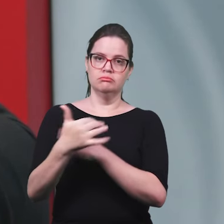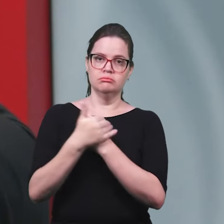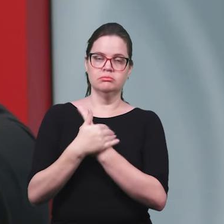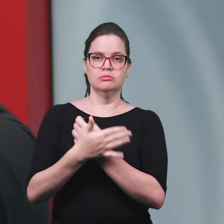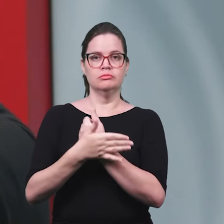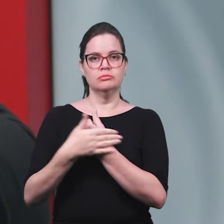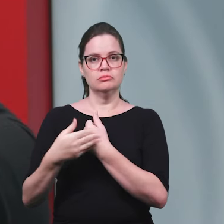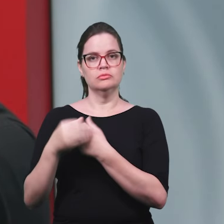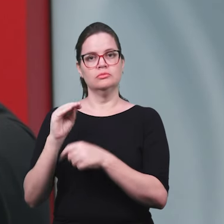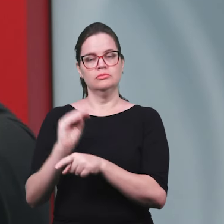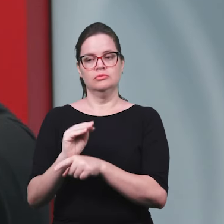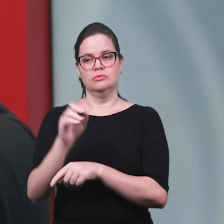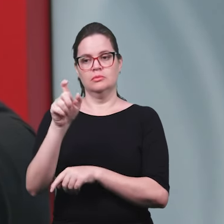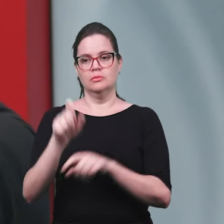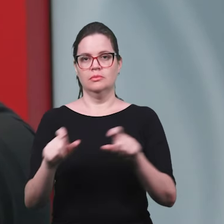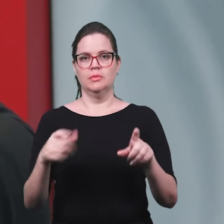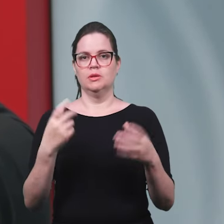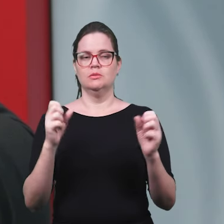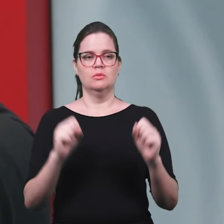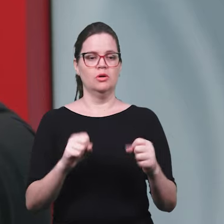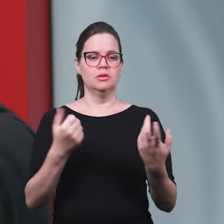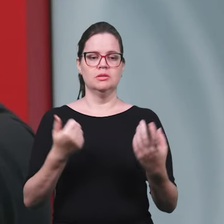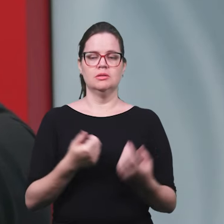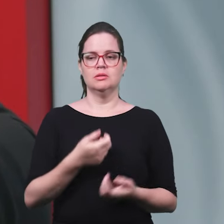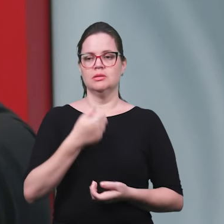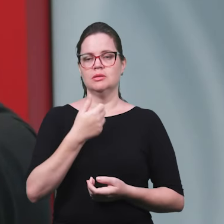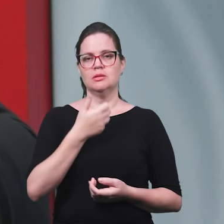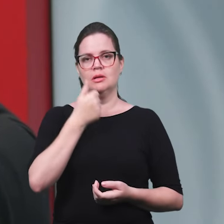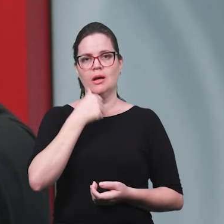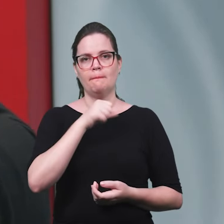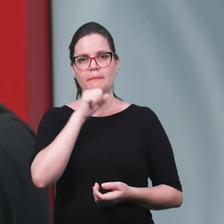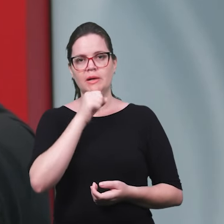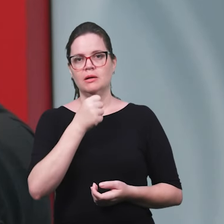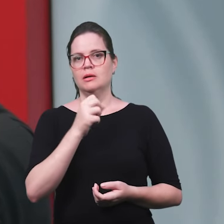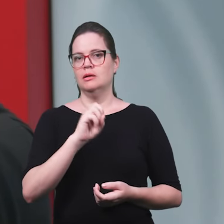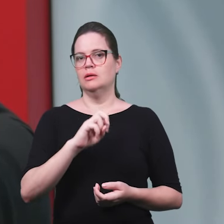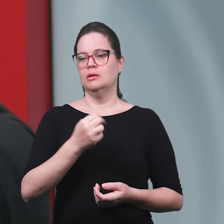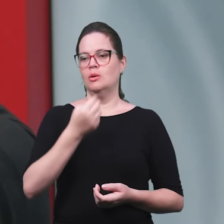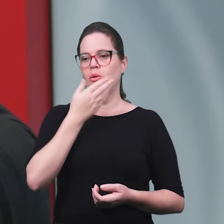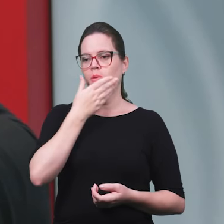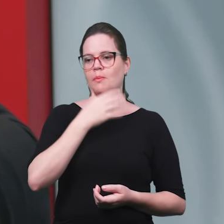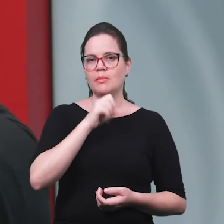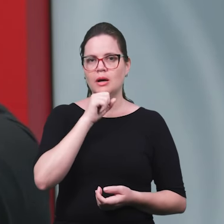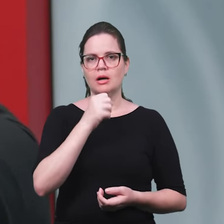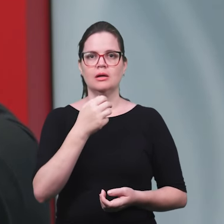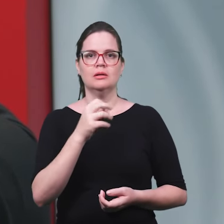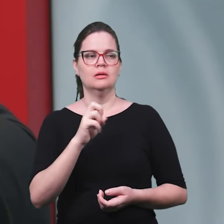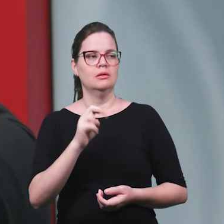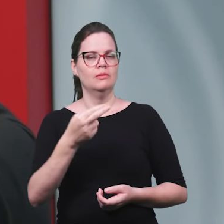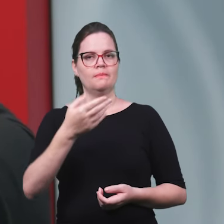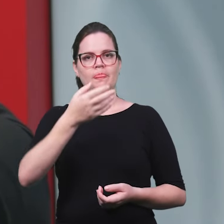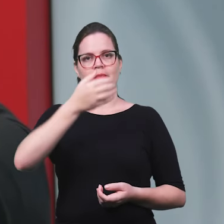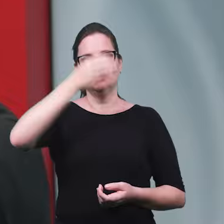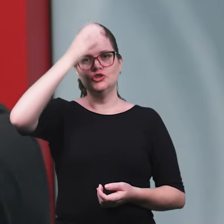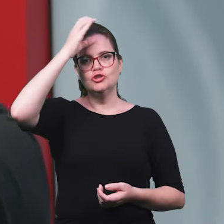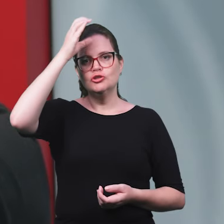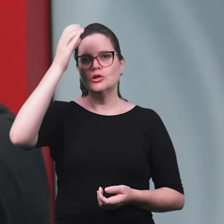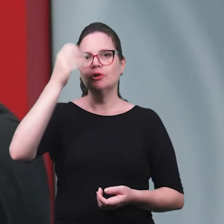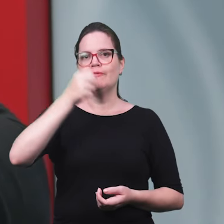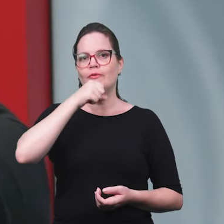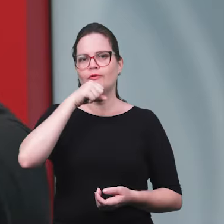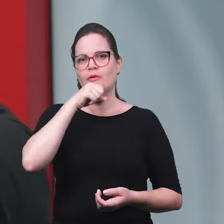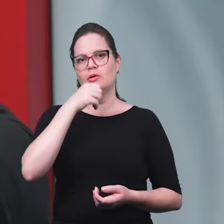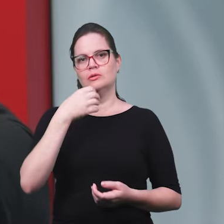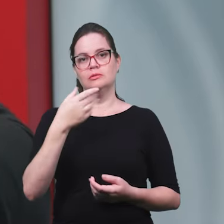de acolher, né? Alguém, o papai, a mamãe, a tia, a avó, né? E